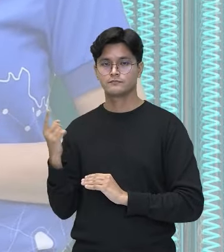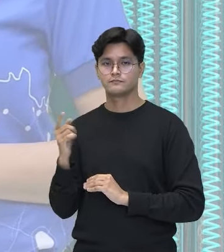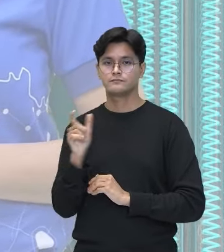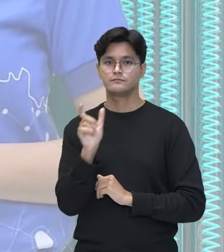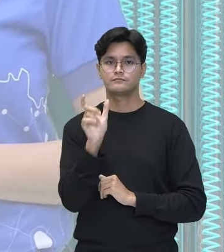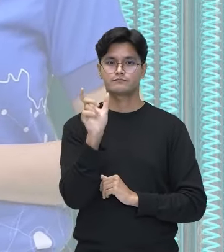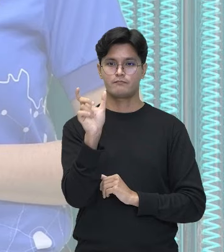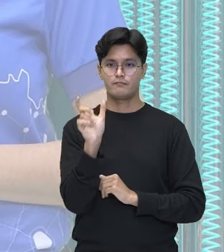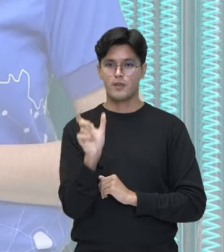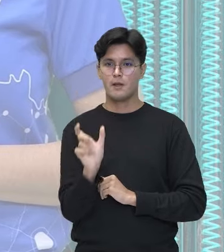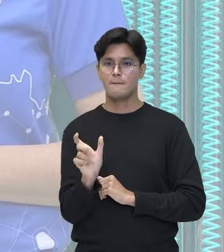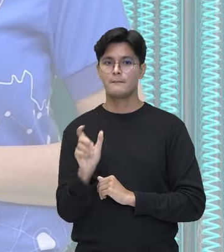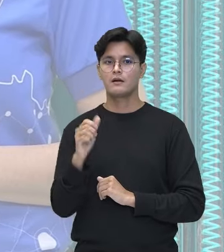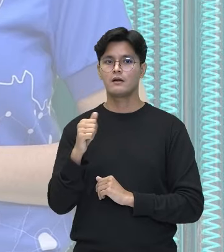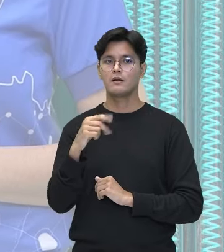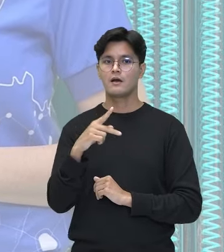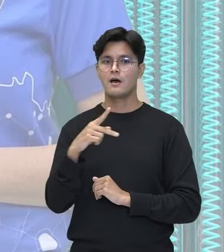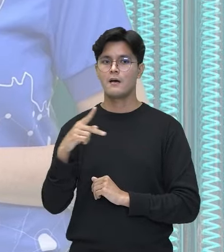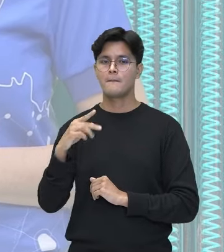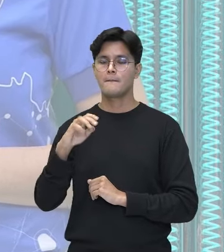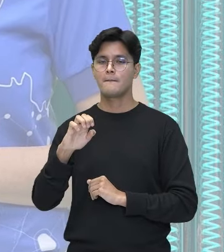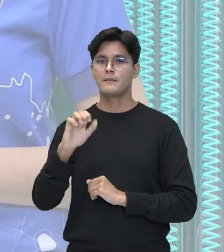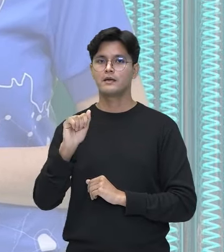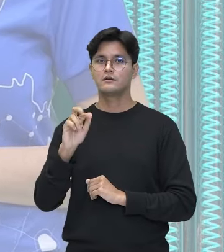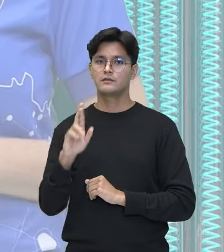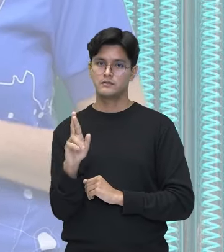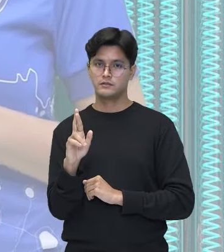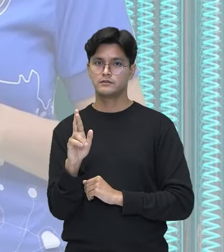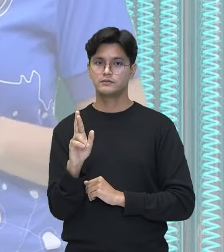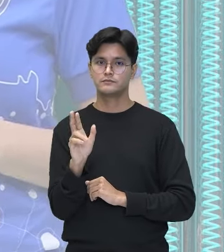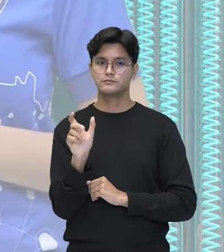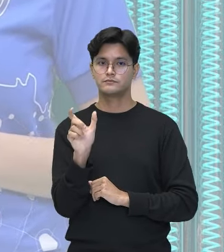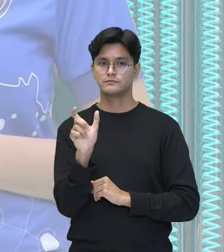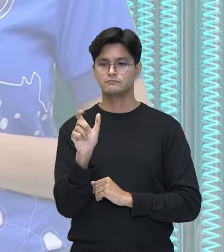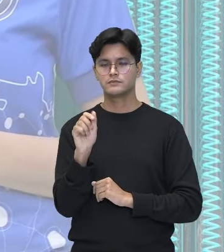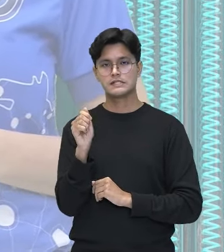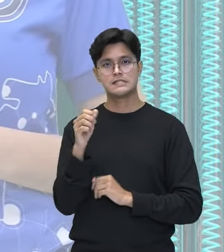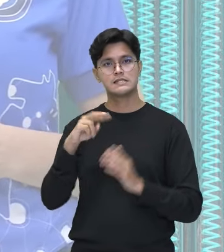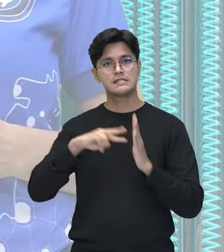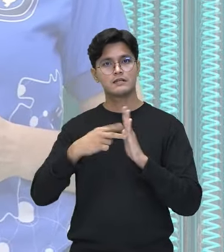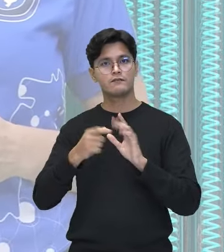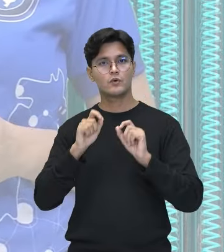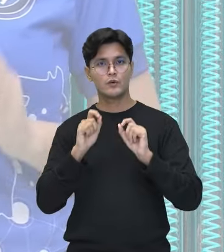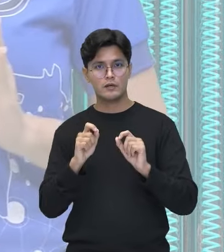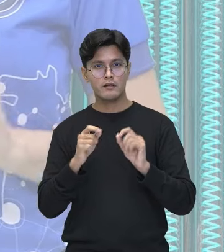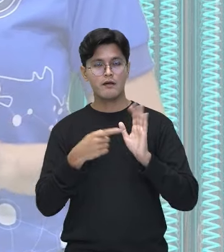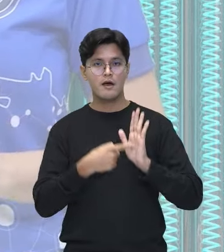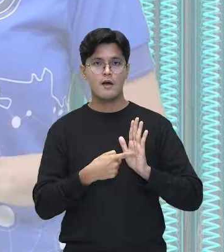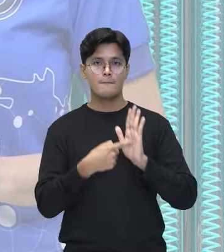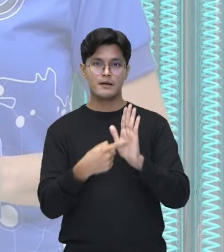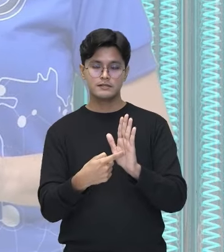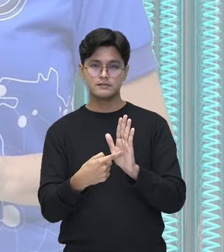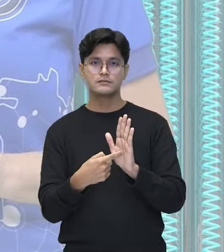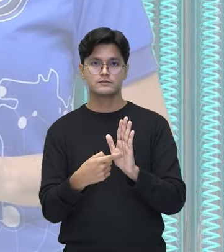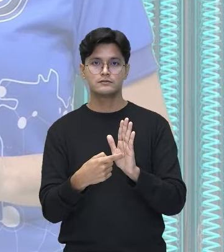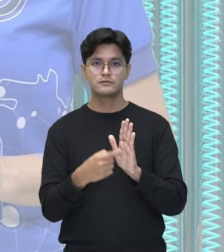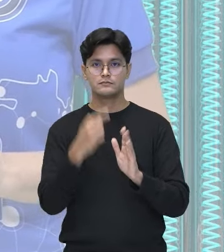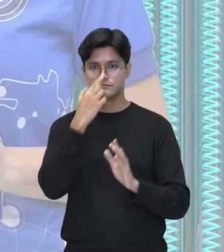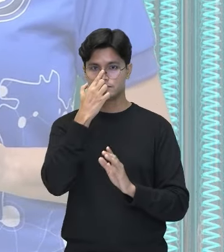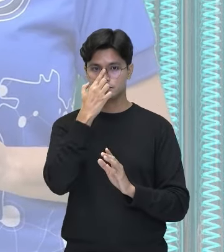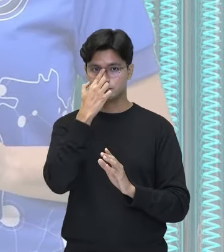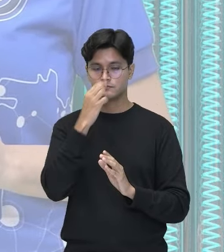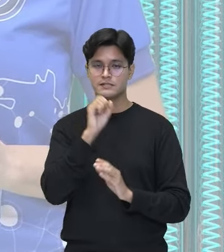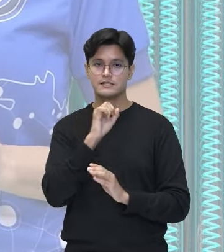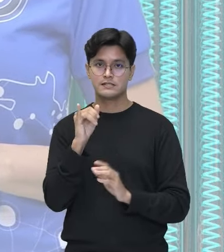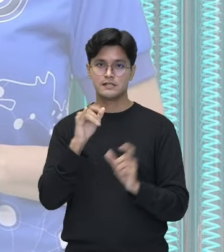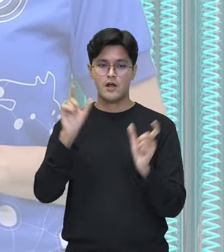por exemplo, aqui a palavra appear significa aparecer. Observe agora o que vai acontecer. Quando eu coloco um